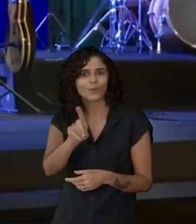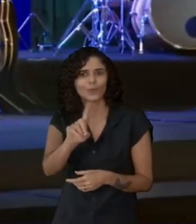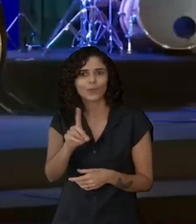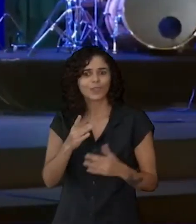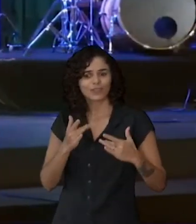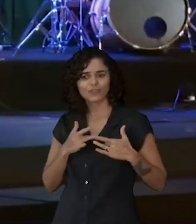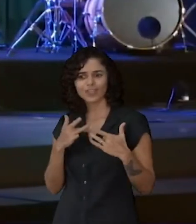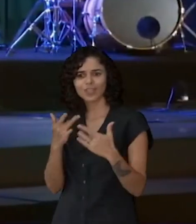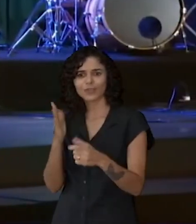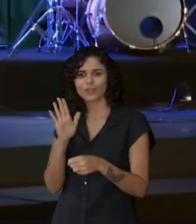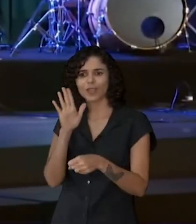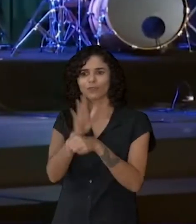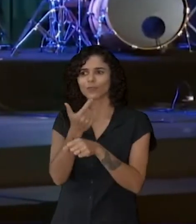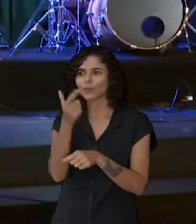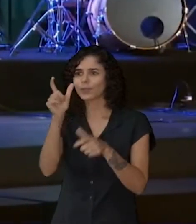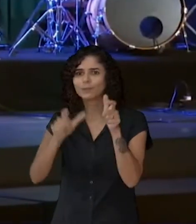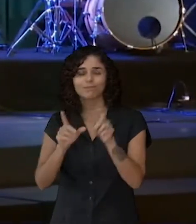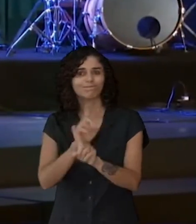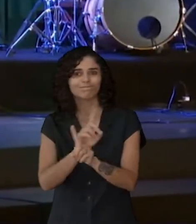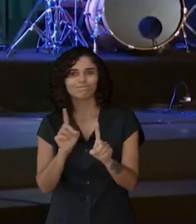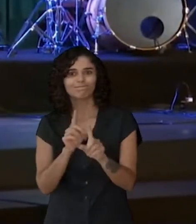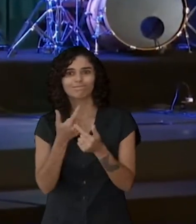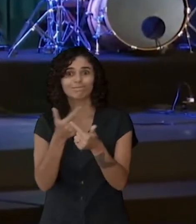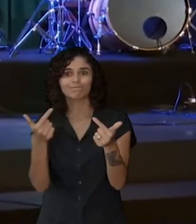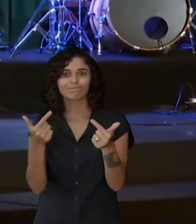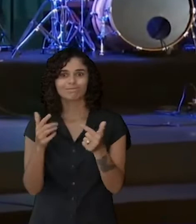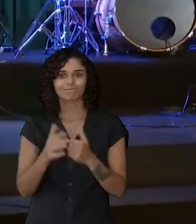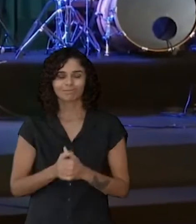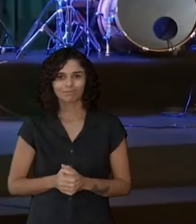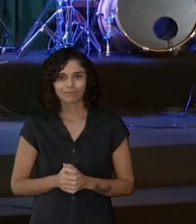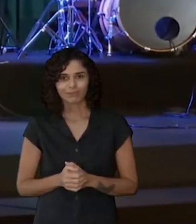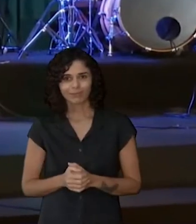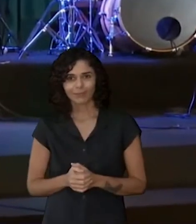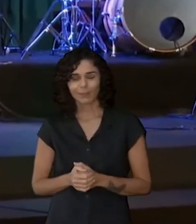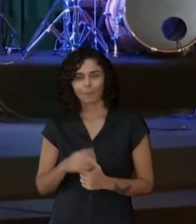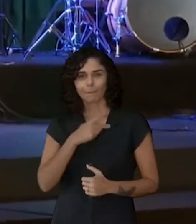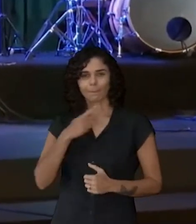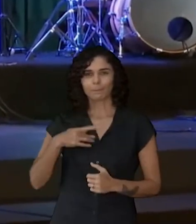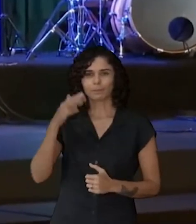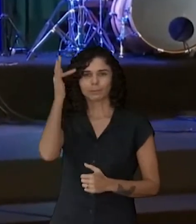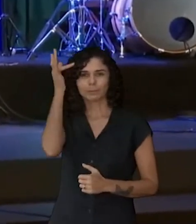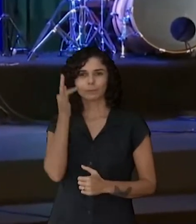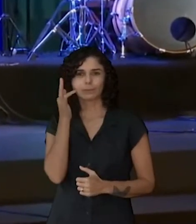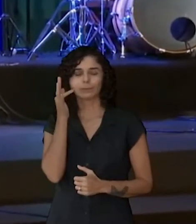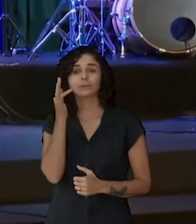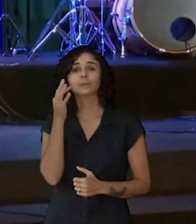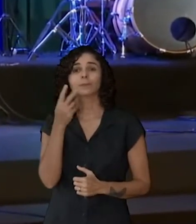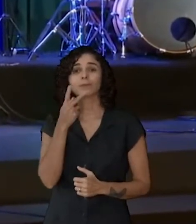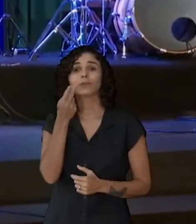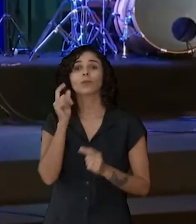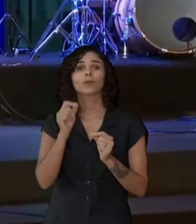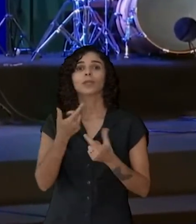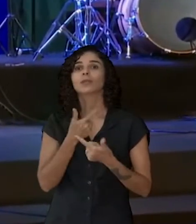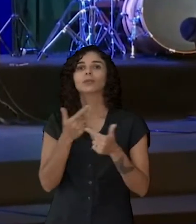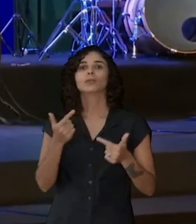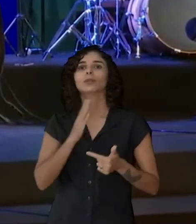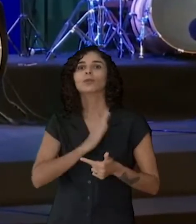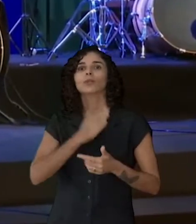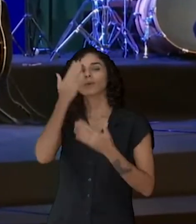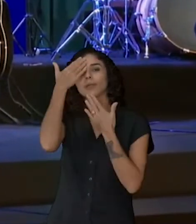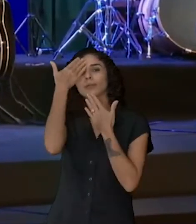outras pessoas e, sobretudo, uma coisa que o pastor Felipe muito bem destacou hoje, não tem gratidão no